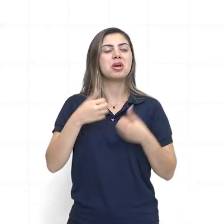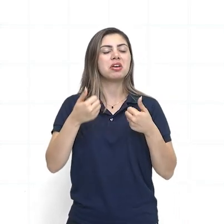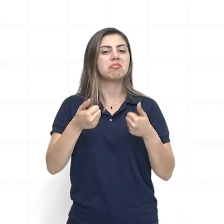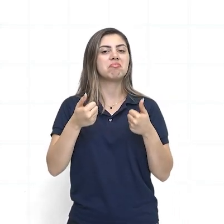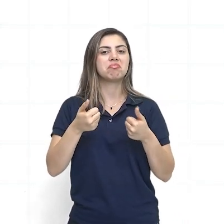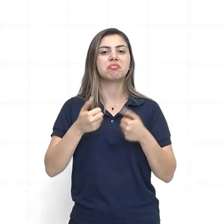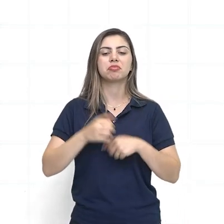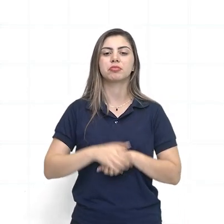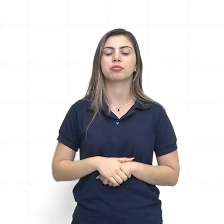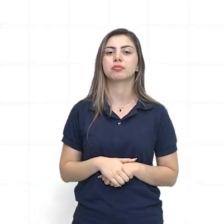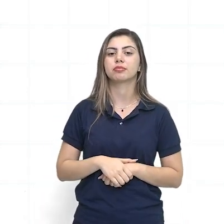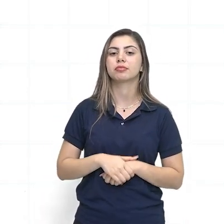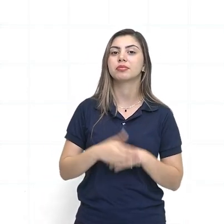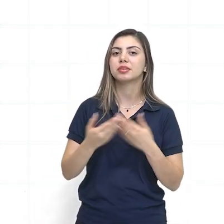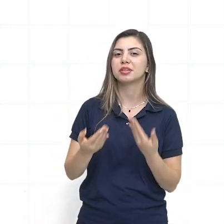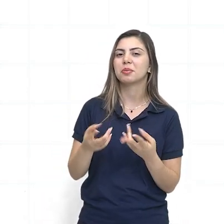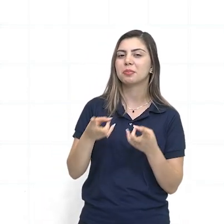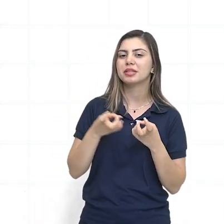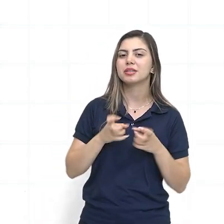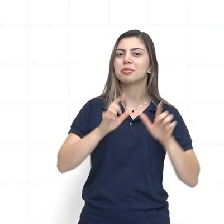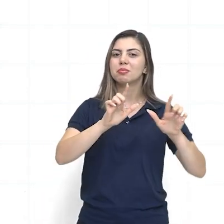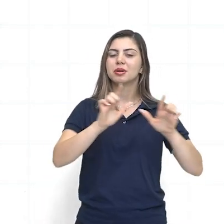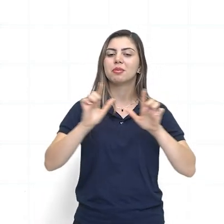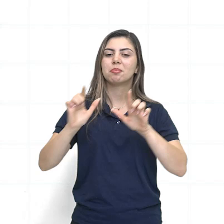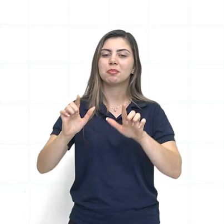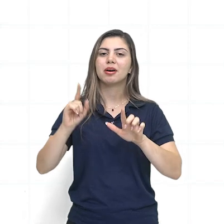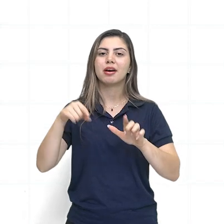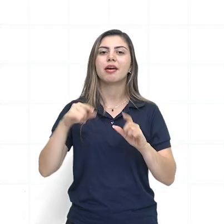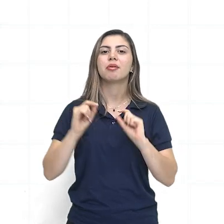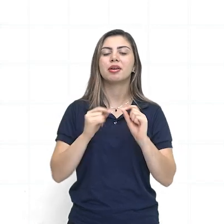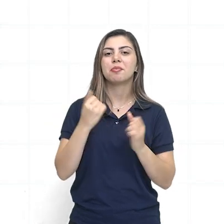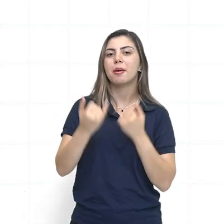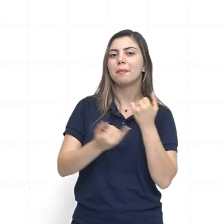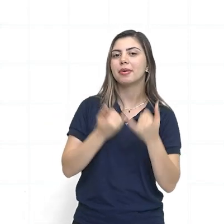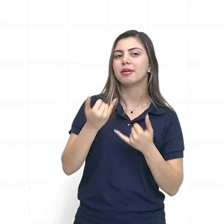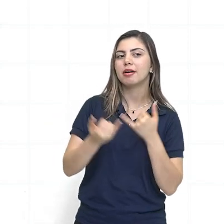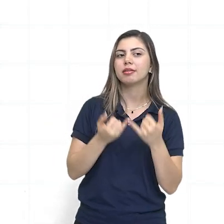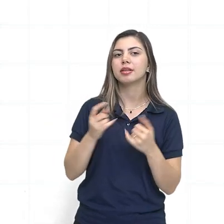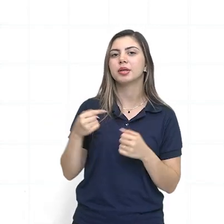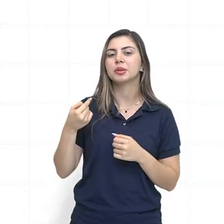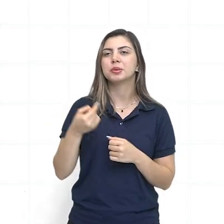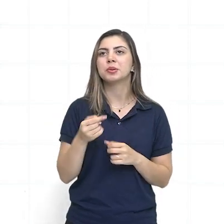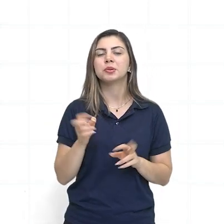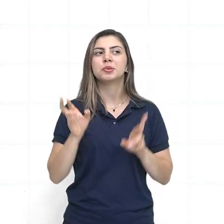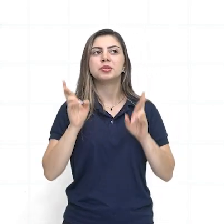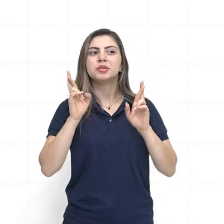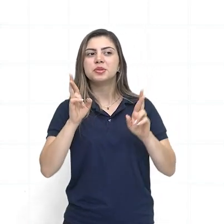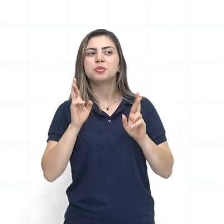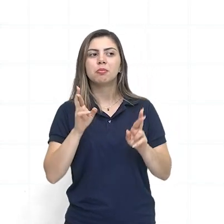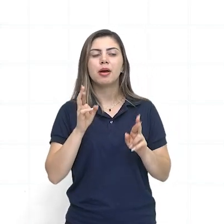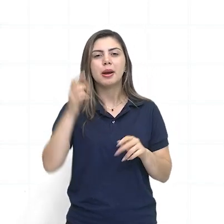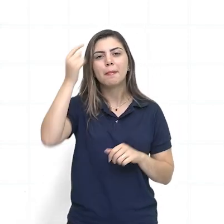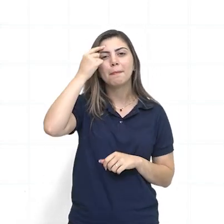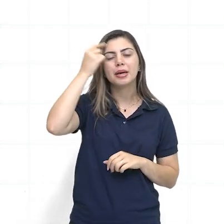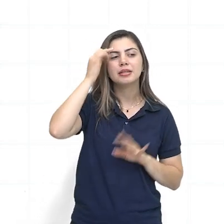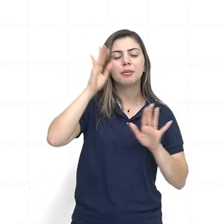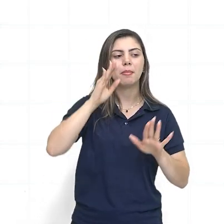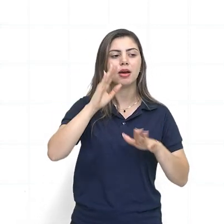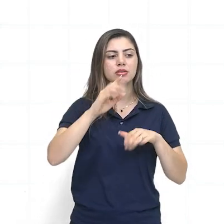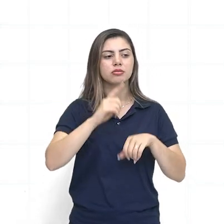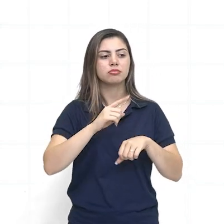mesma. Essa charge brinca com uma ideia de expectativas versus realidade, de uma maneira leve